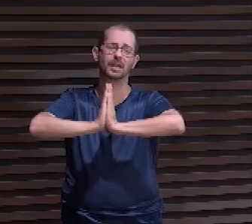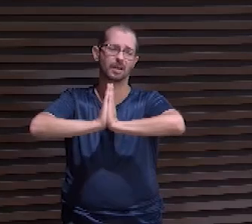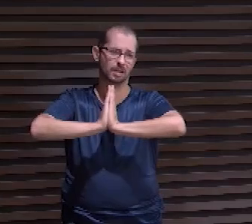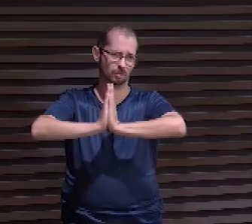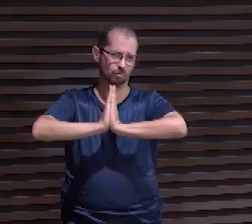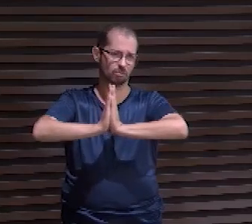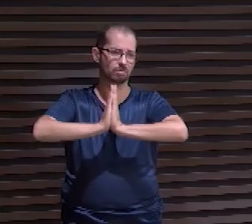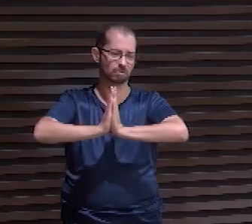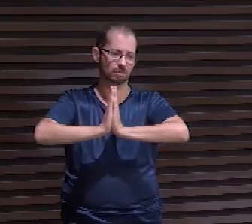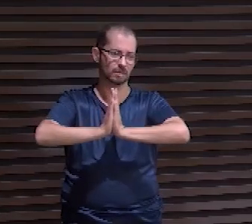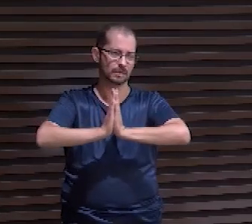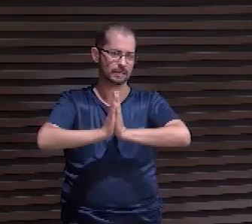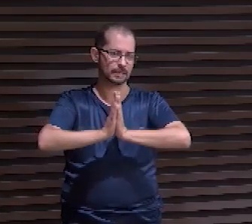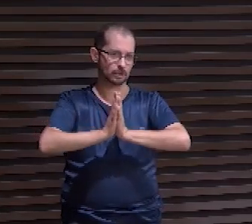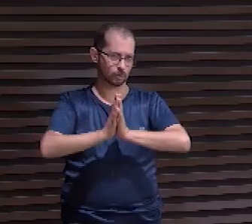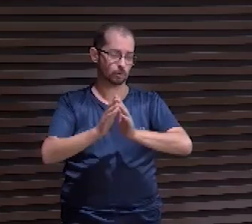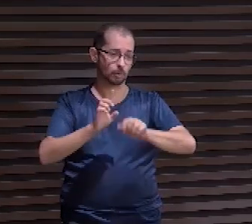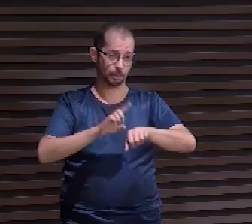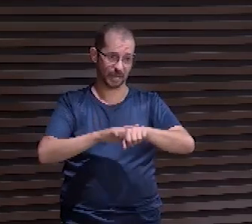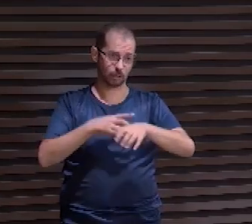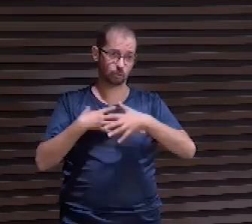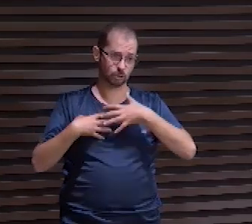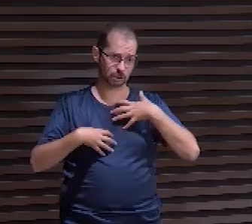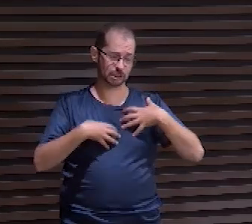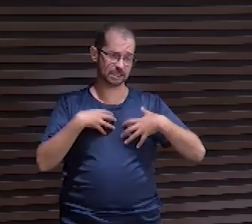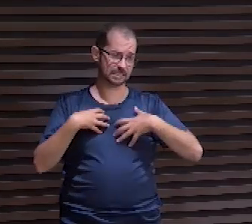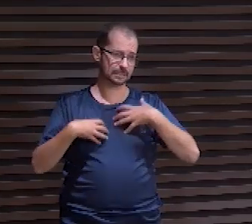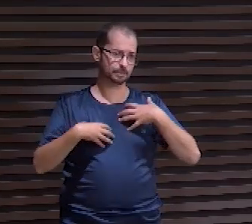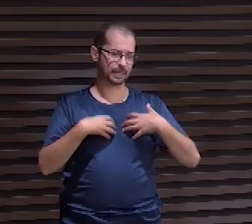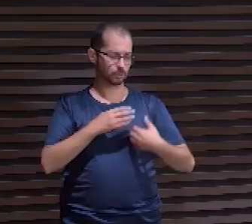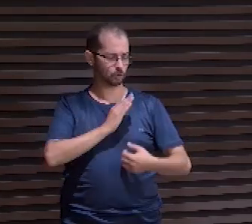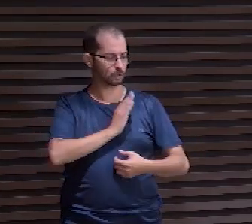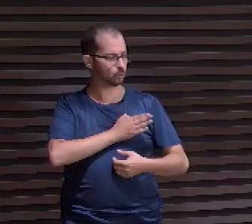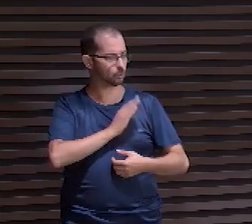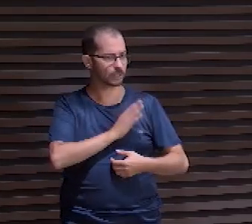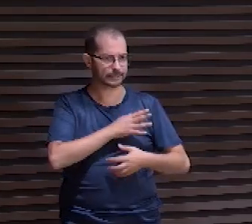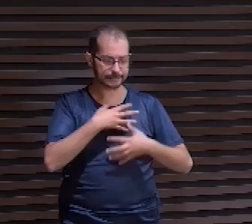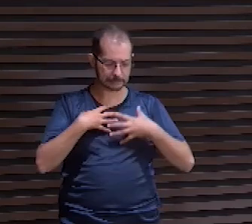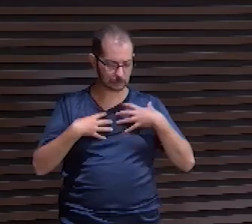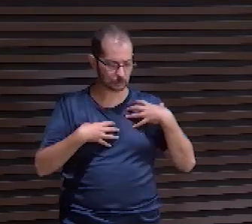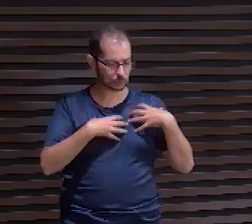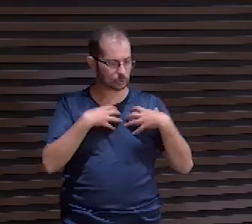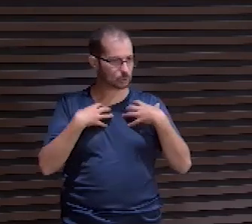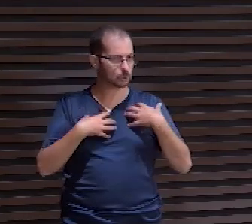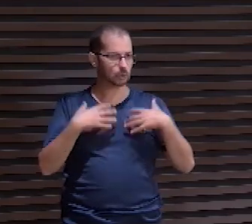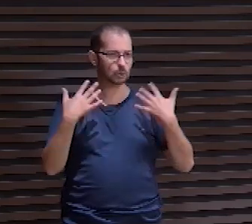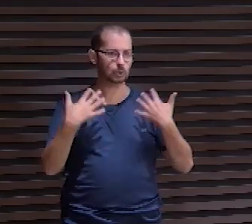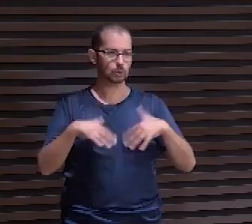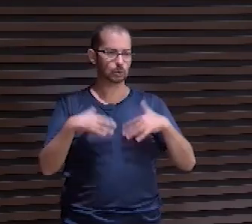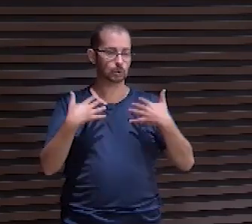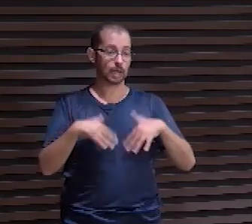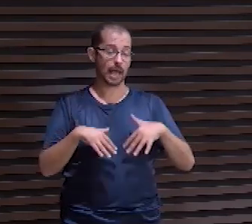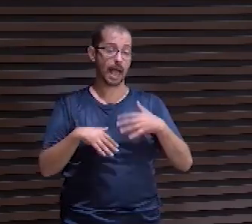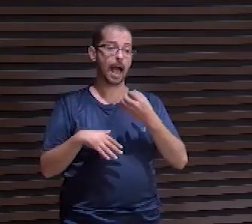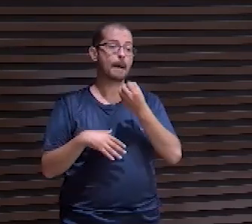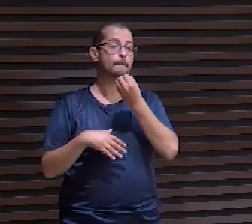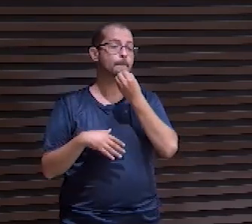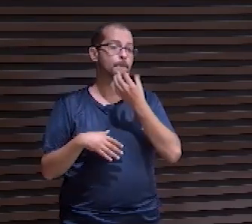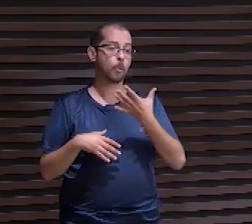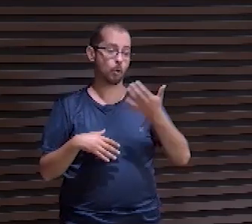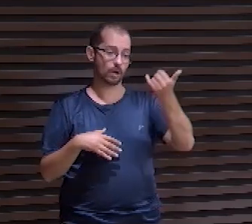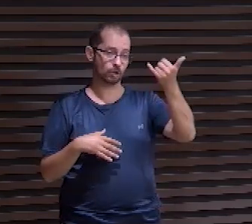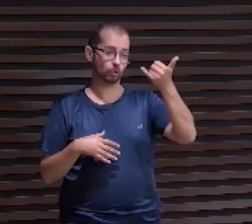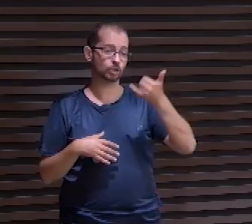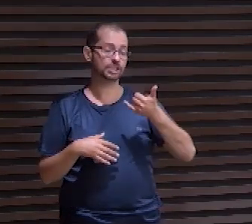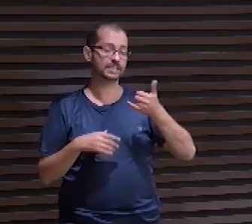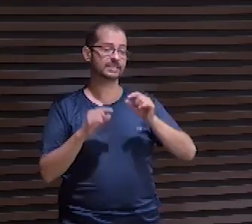suplicando em meio ao desespero no qual seu coração se encontrava. A boa notícia